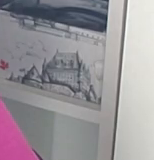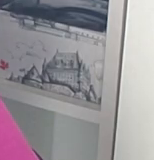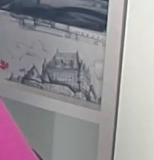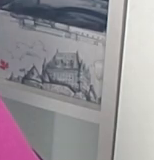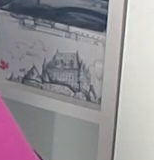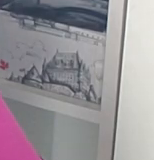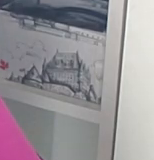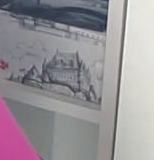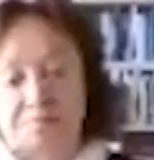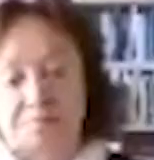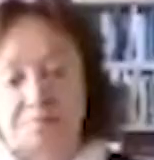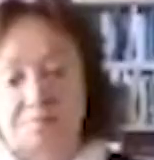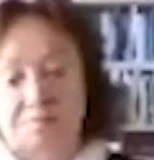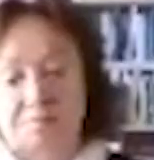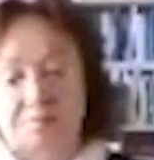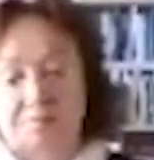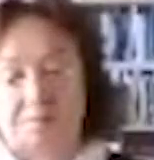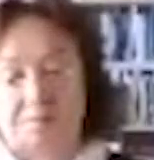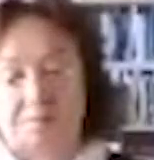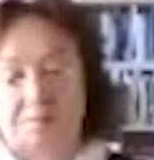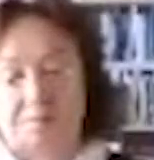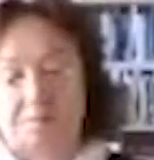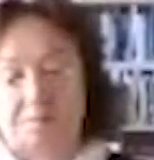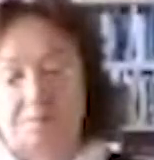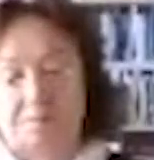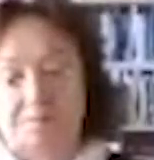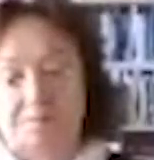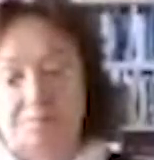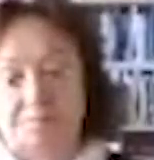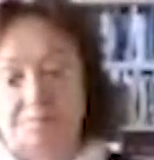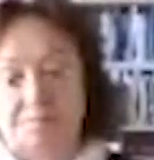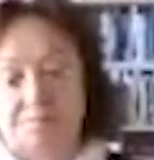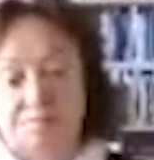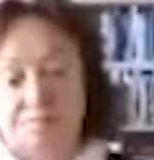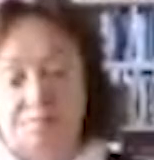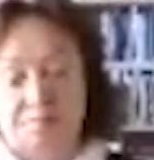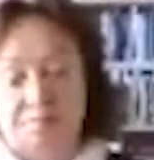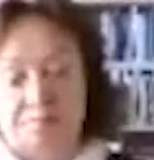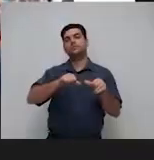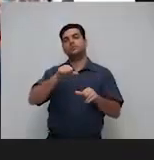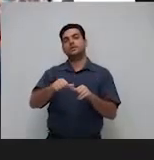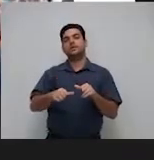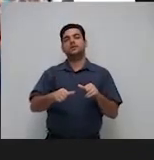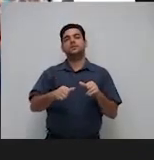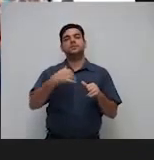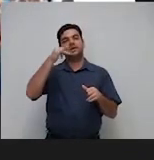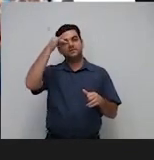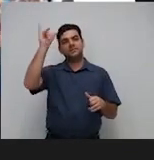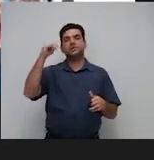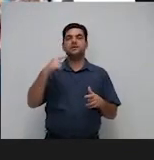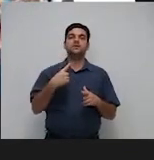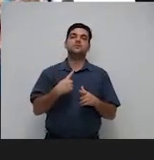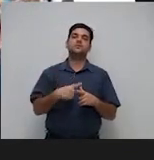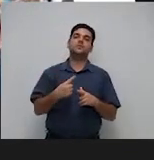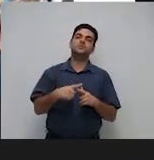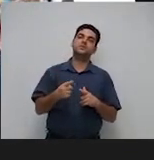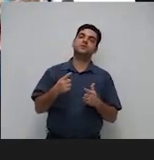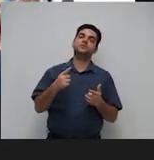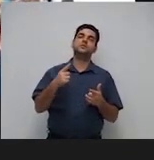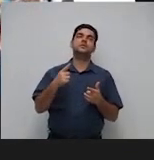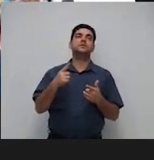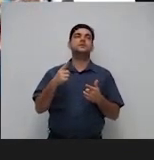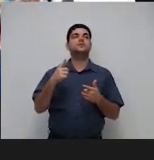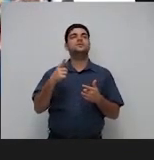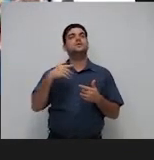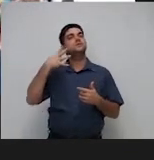Tribunal de Justiça da Bahia. Porém, o relator do caso, o ministro Og Fernandes, pontuou que o trâmite do